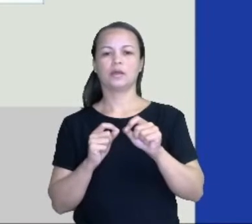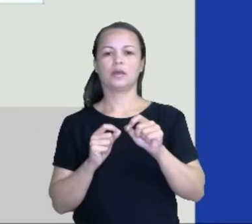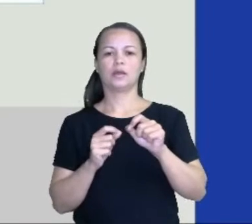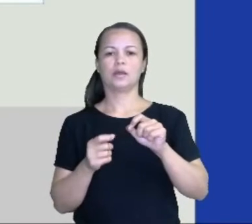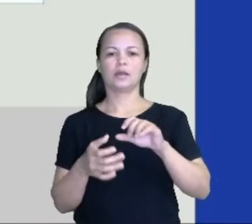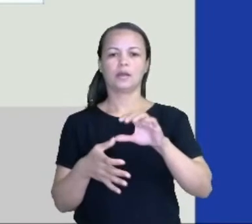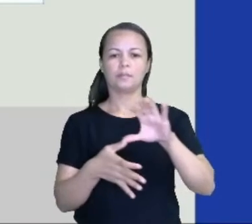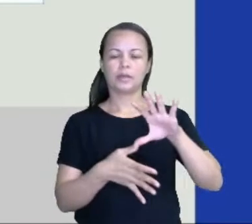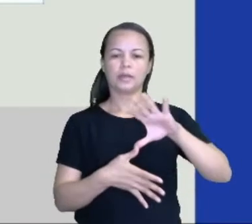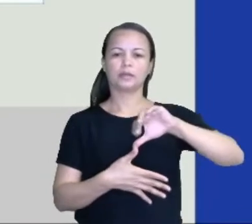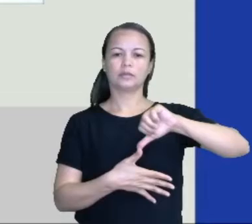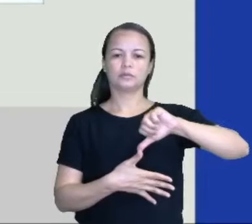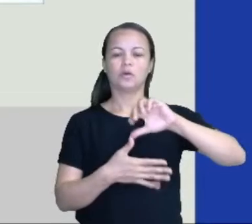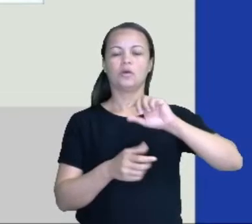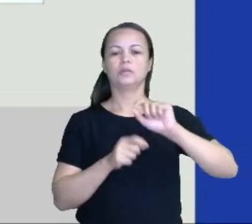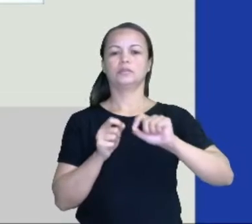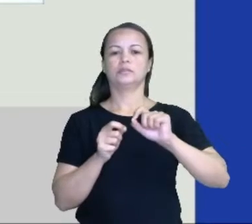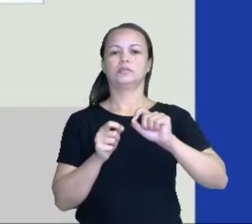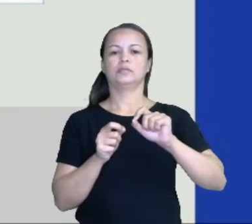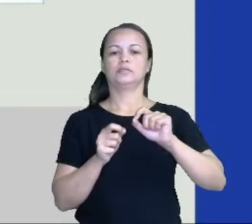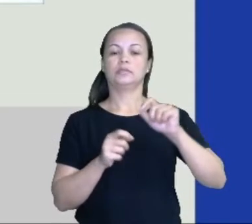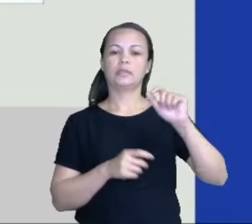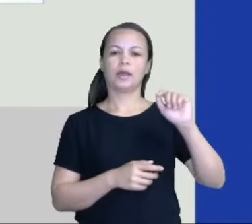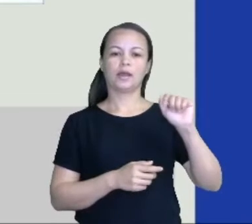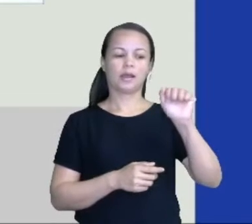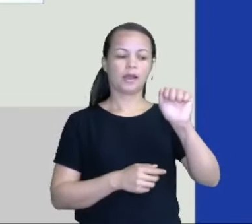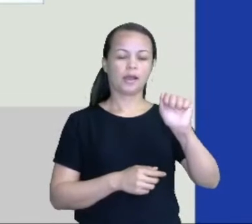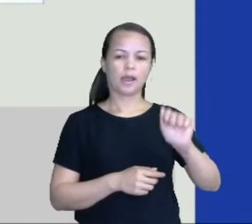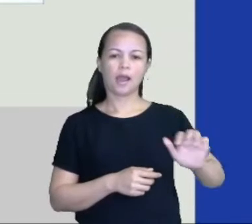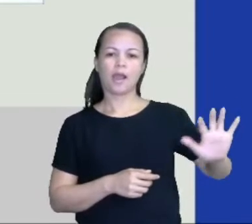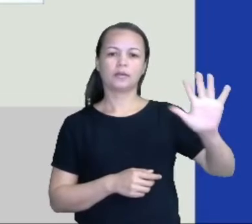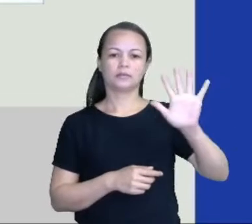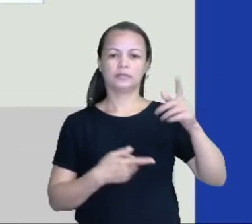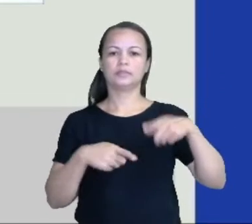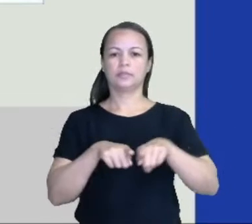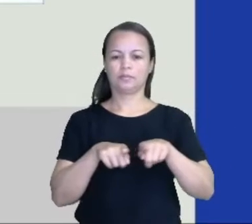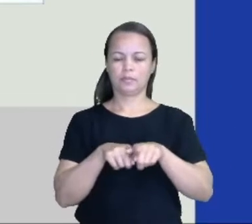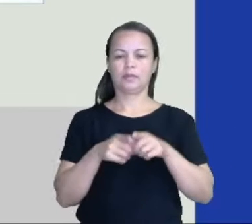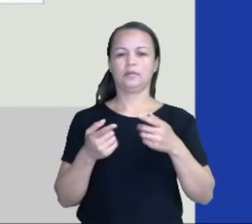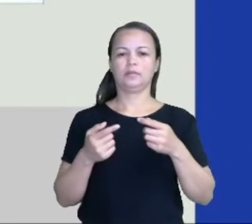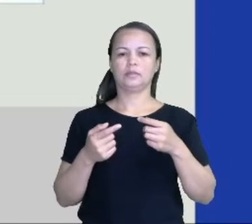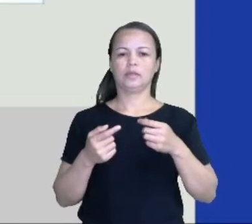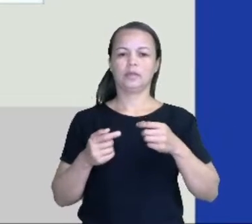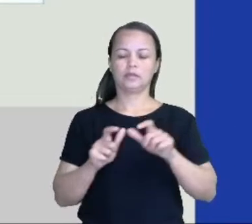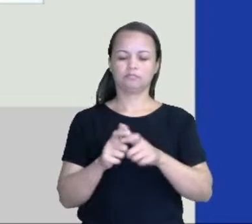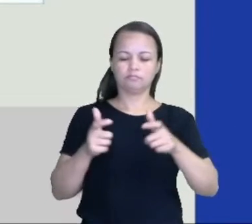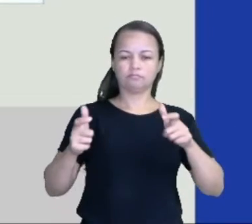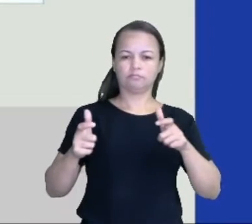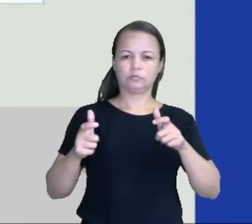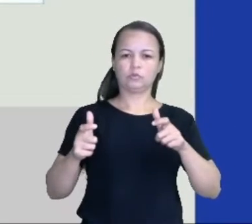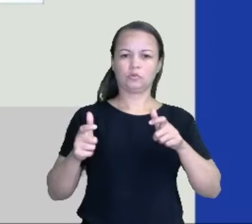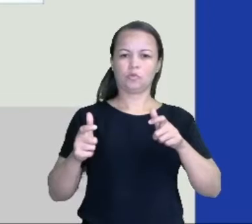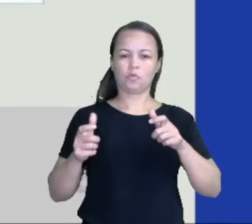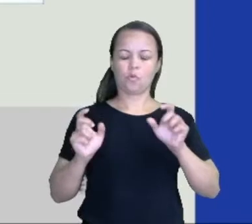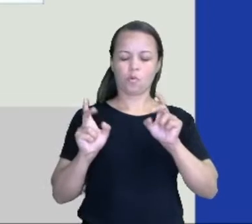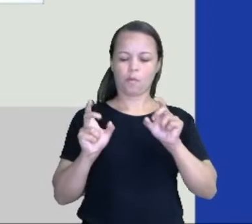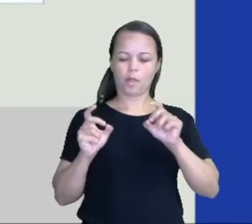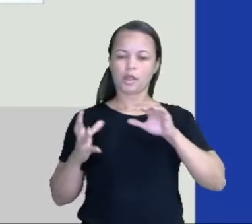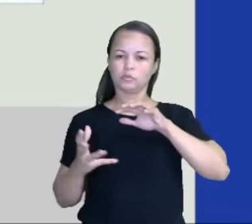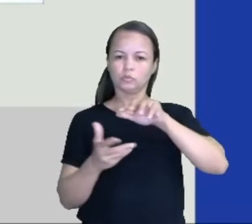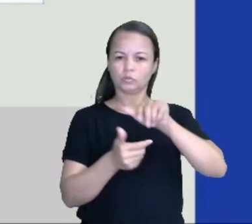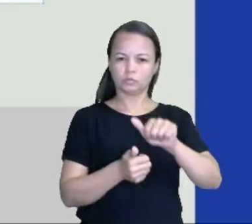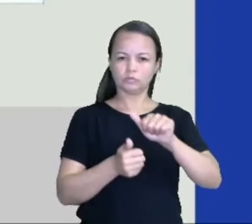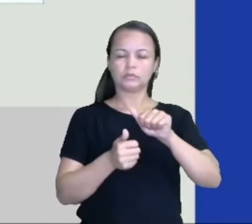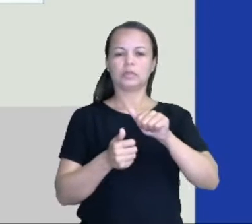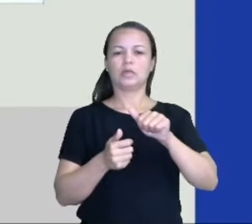e parte da Ásia, os três principais polos da economia mundial, têm grande participação no comércio mundial, muitos países da